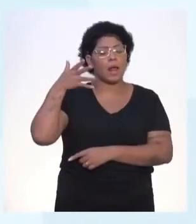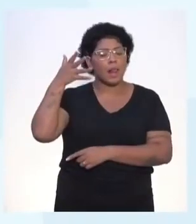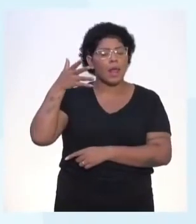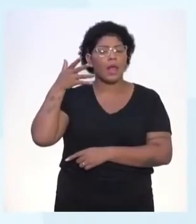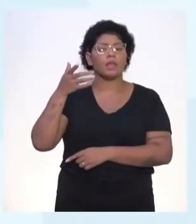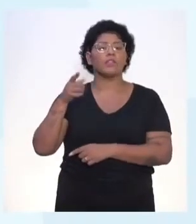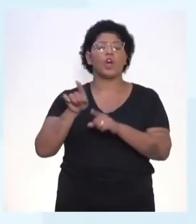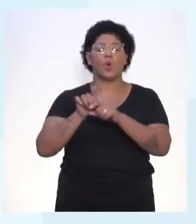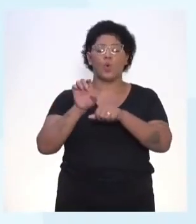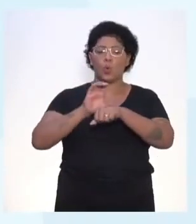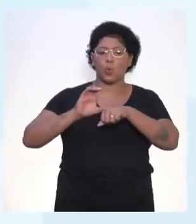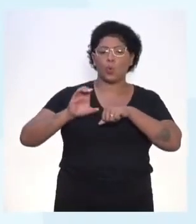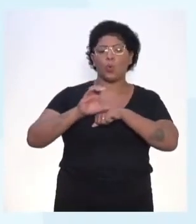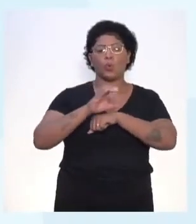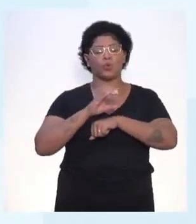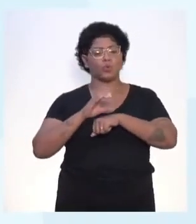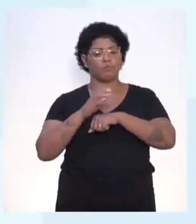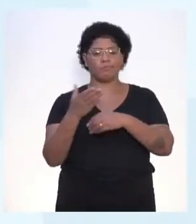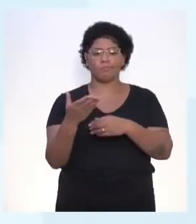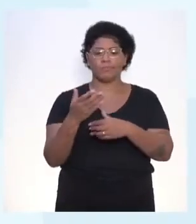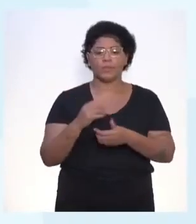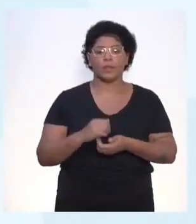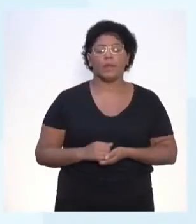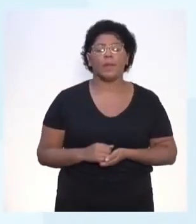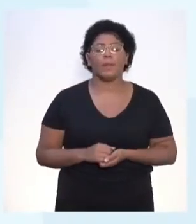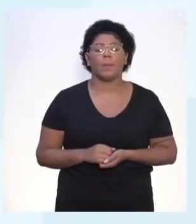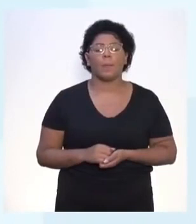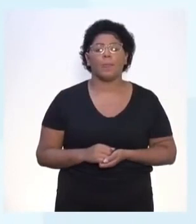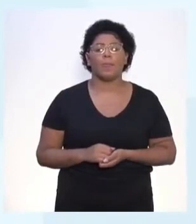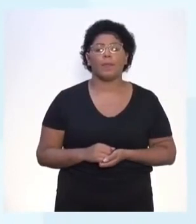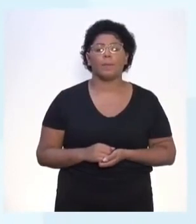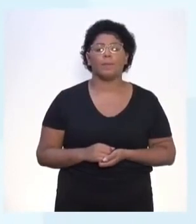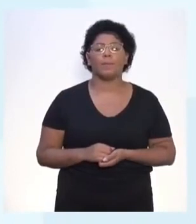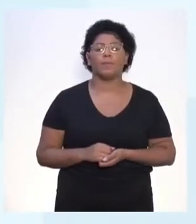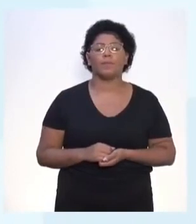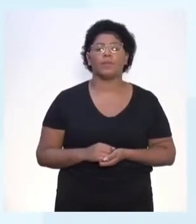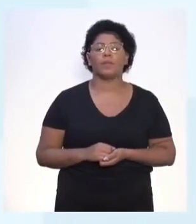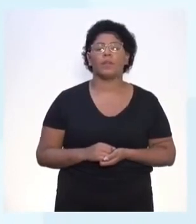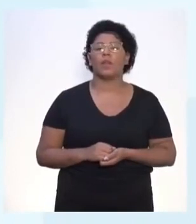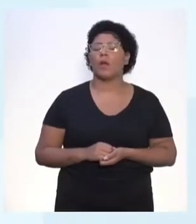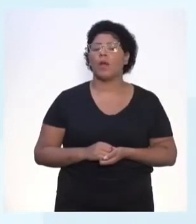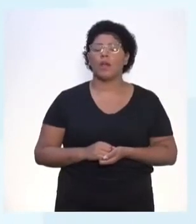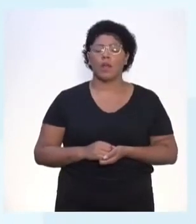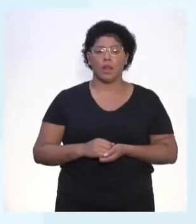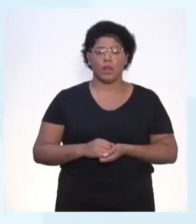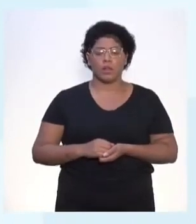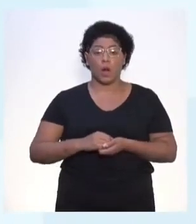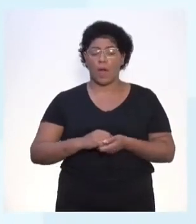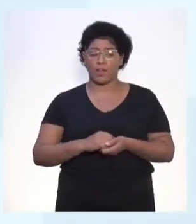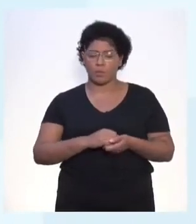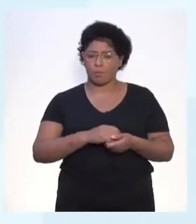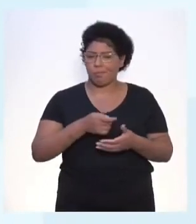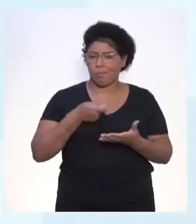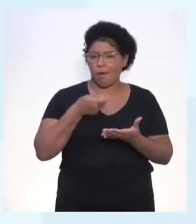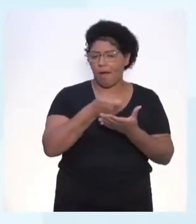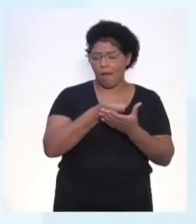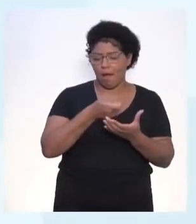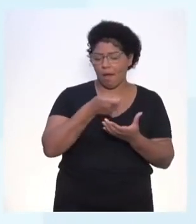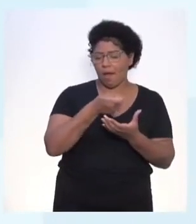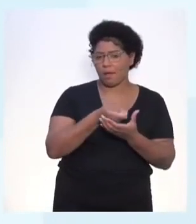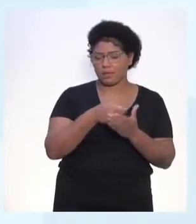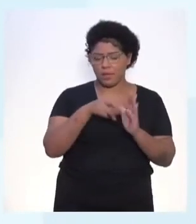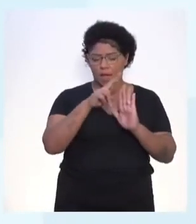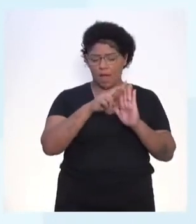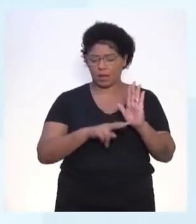mesmo para descrevê-las em redes sociais. Não exige o uso padrão da língua portuguesa, adequando-se ao contexto de